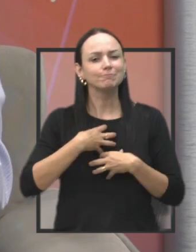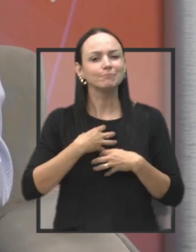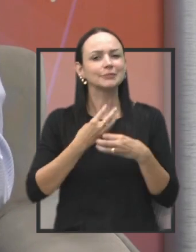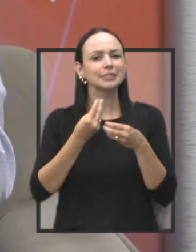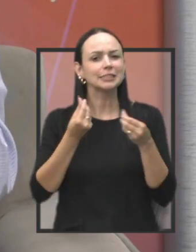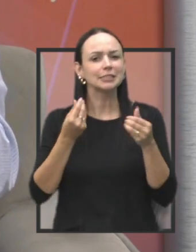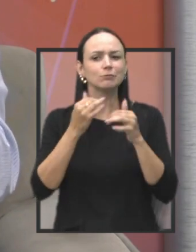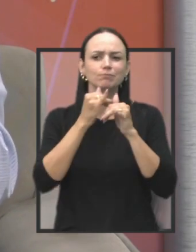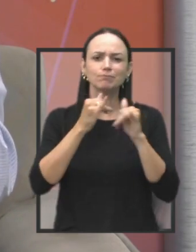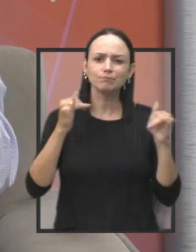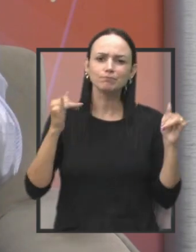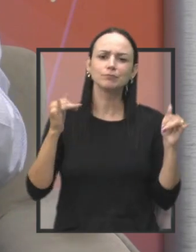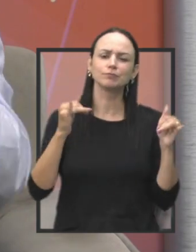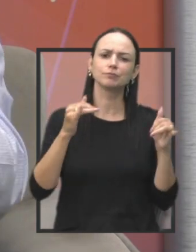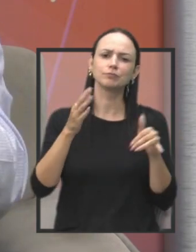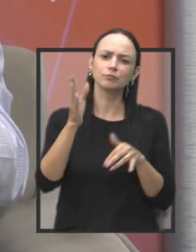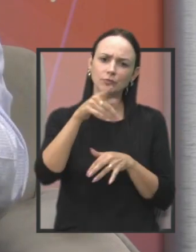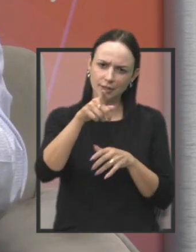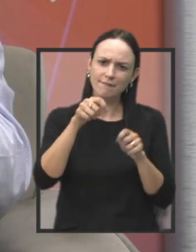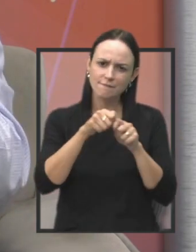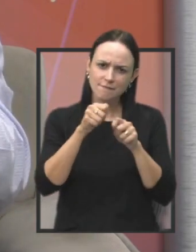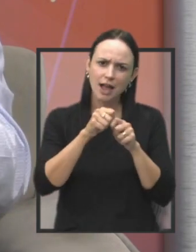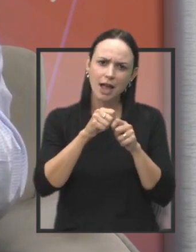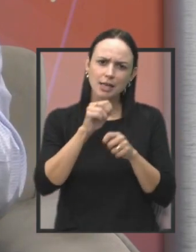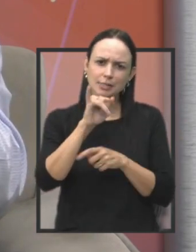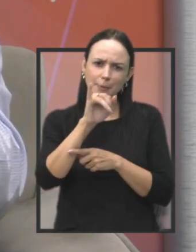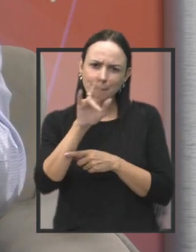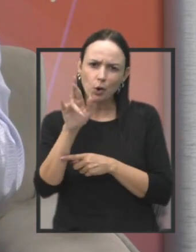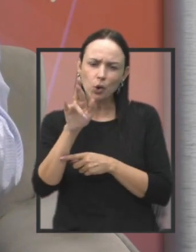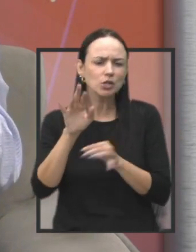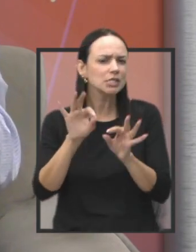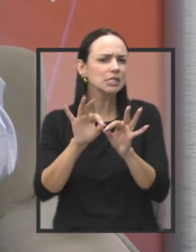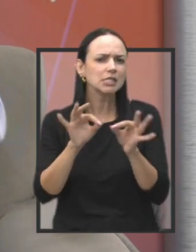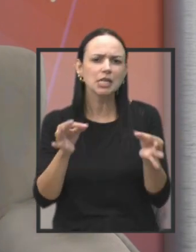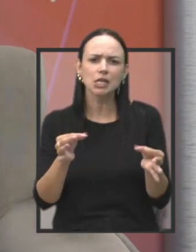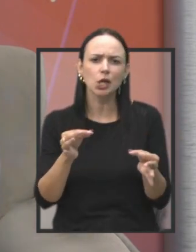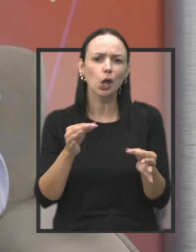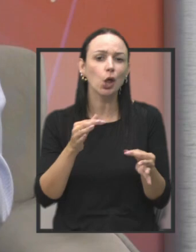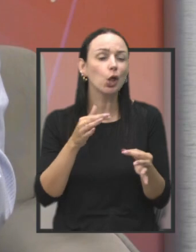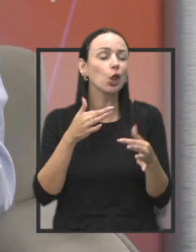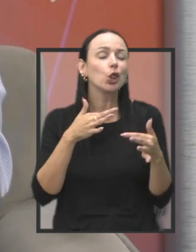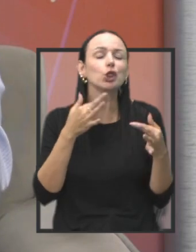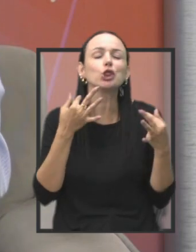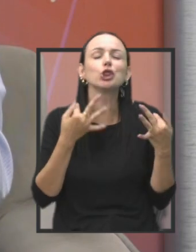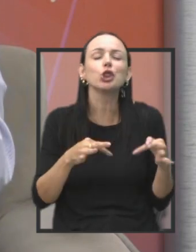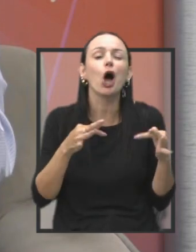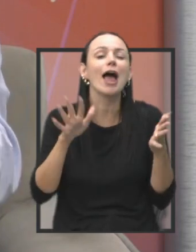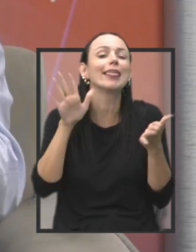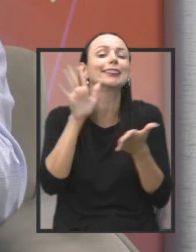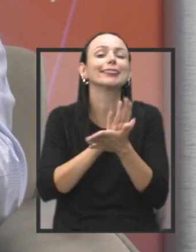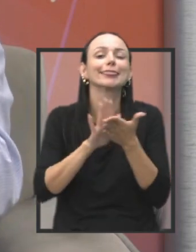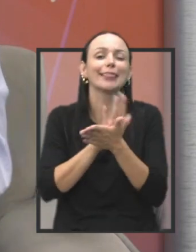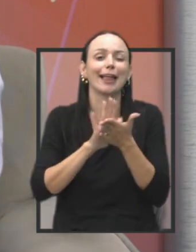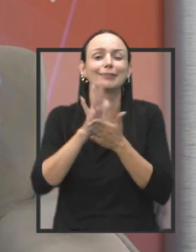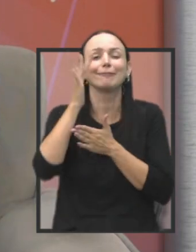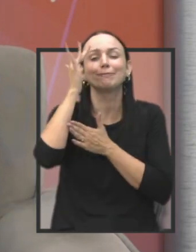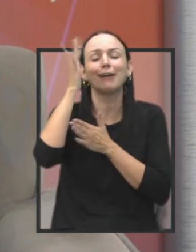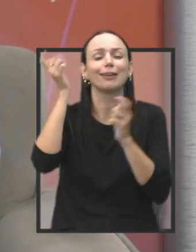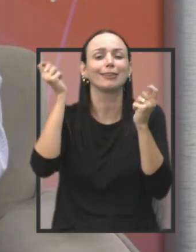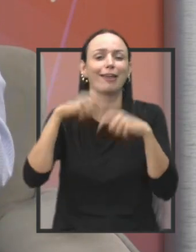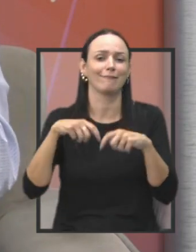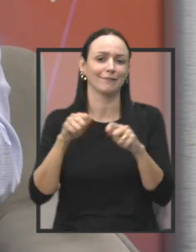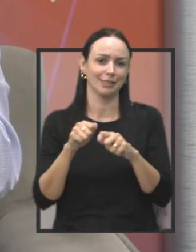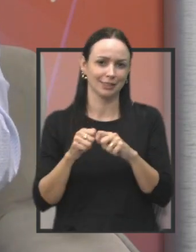as pessoas para, olha, você faz imposto de renda, é coisa simples, não dói nada. Exatamente. Certo? Não dói nada.